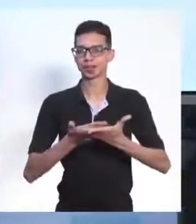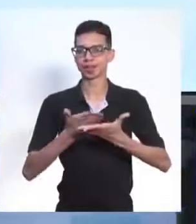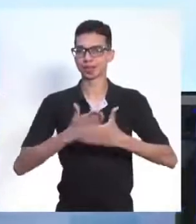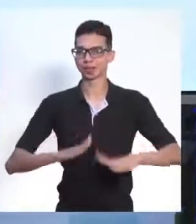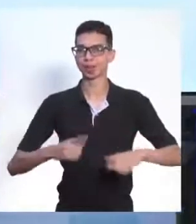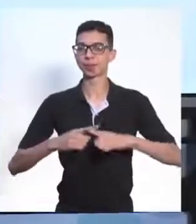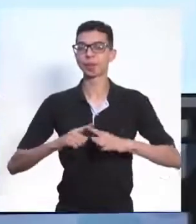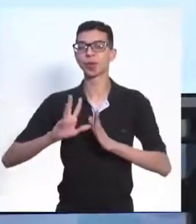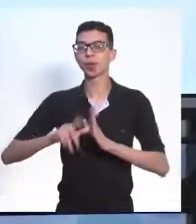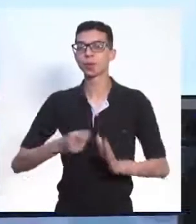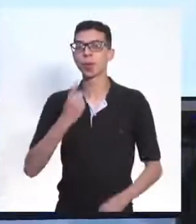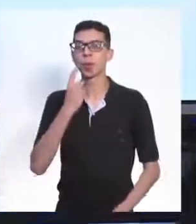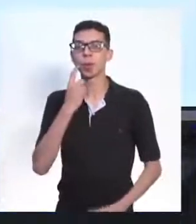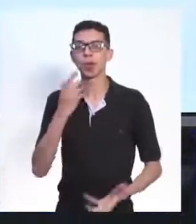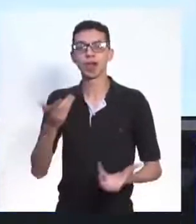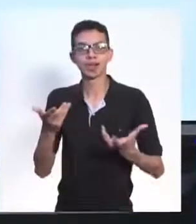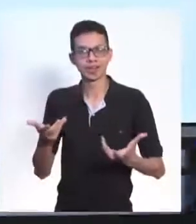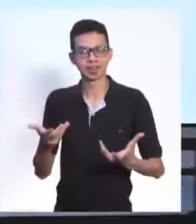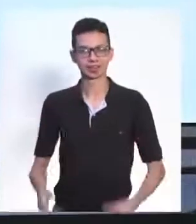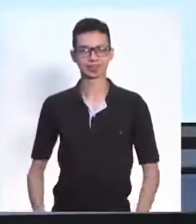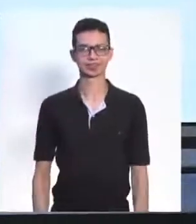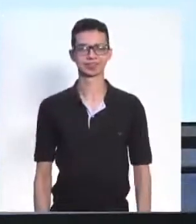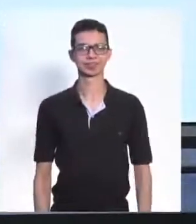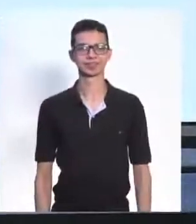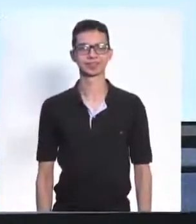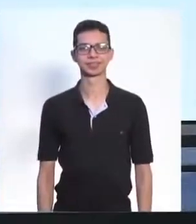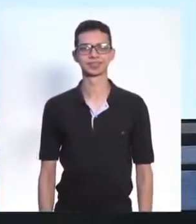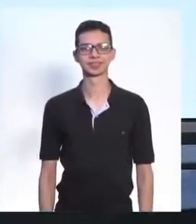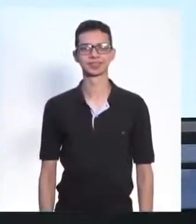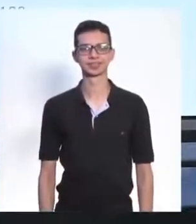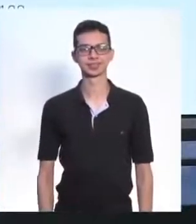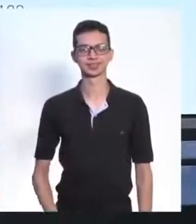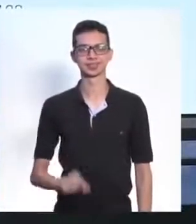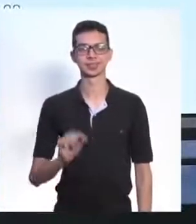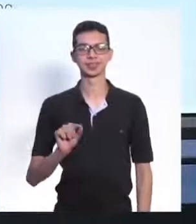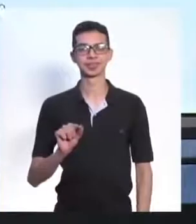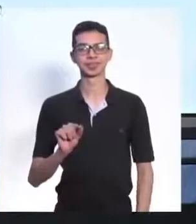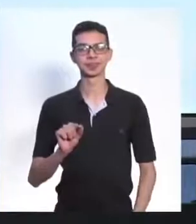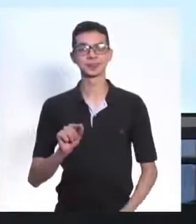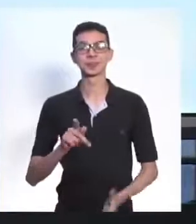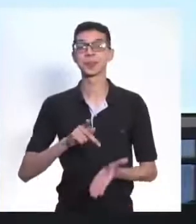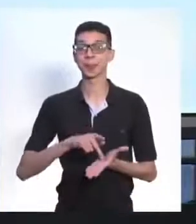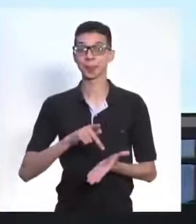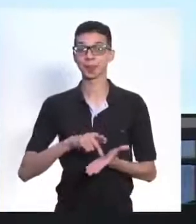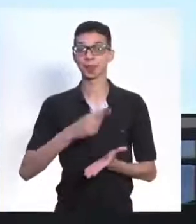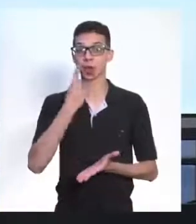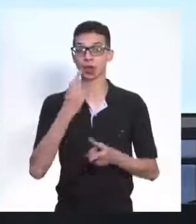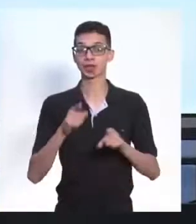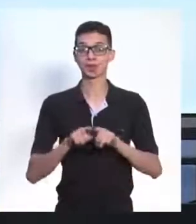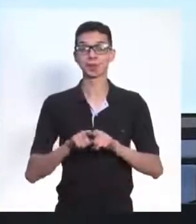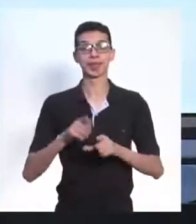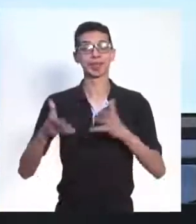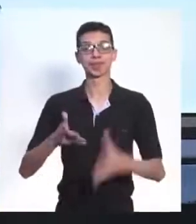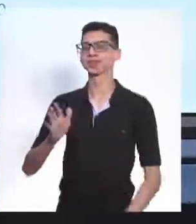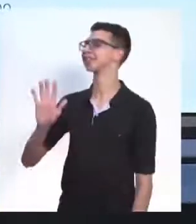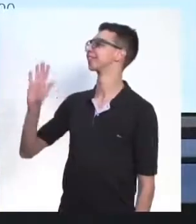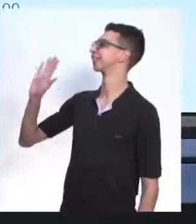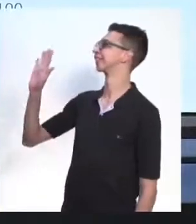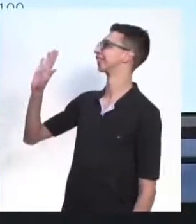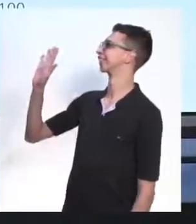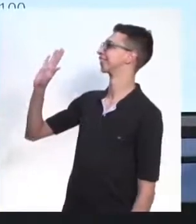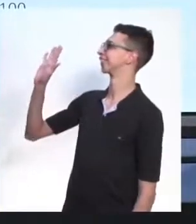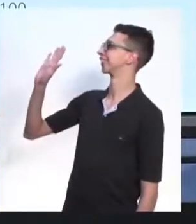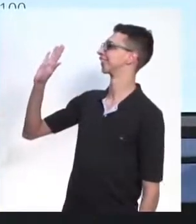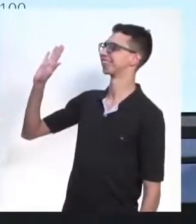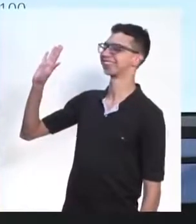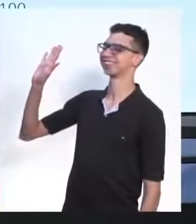para comer as balas de goma aqui o no quê? final. Aê, gente! Vamos lá, Libras. Tem tu também. Cadê